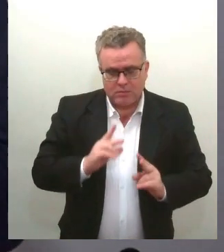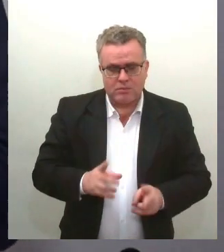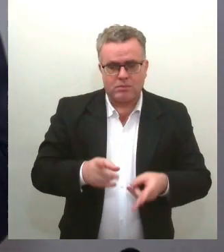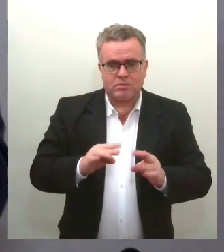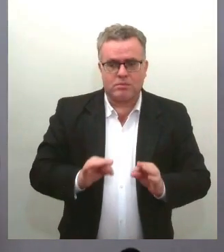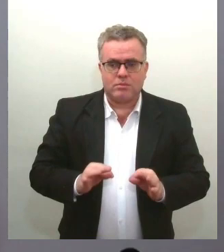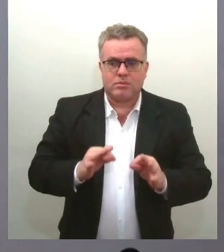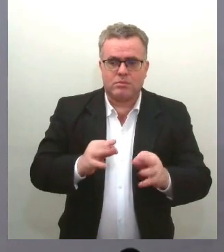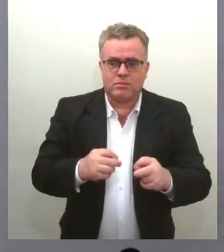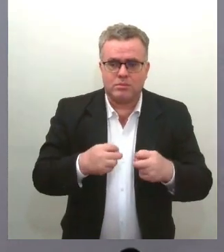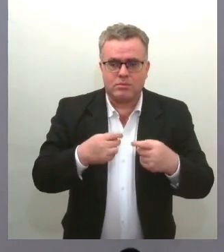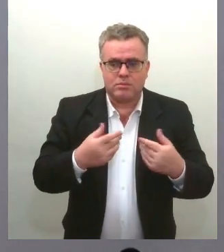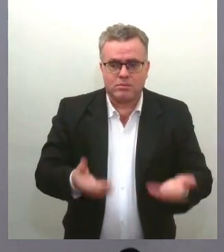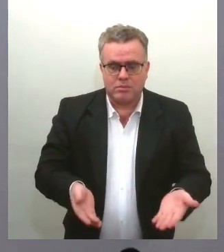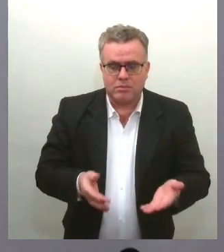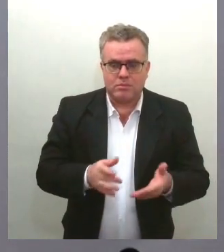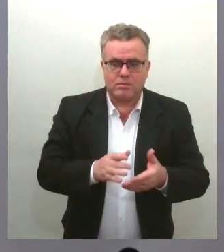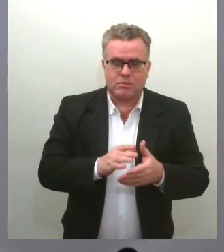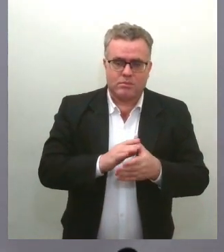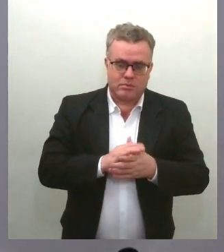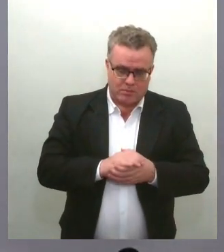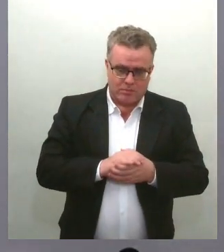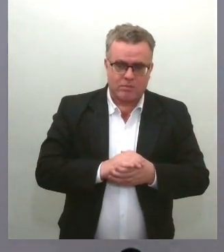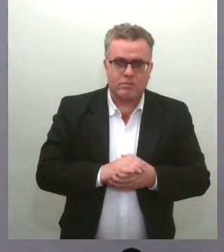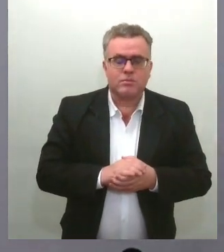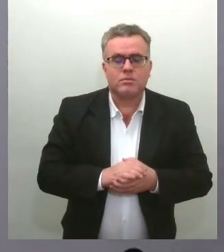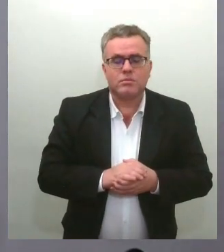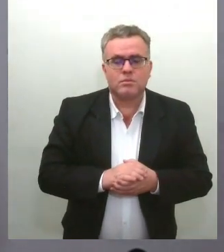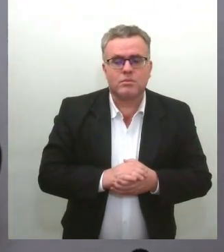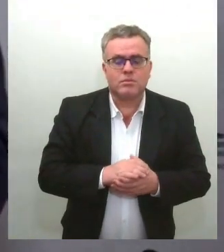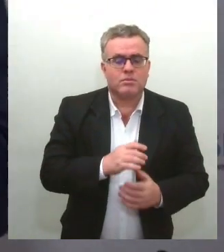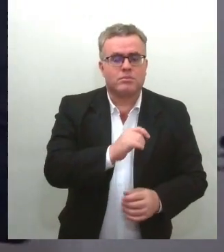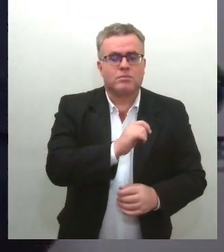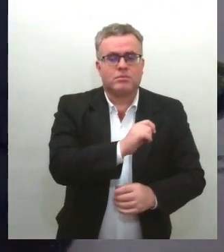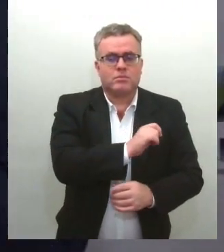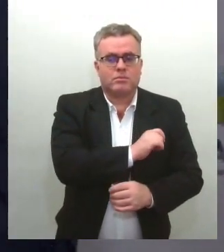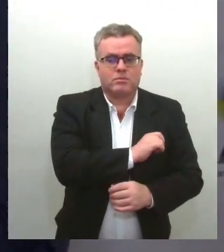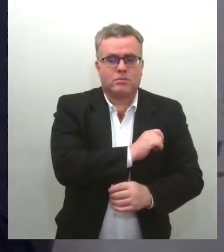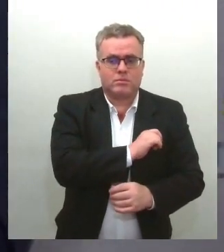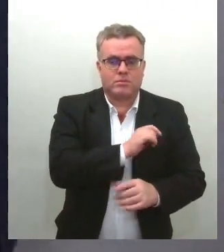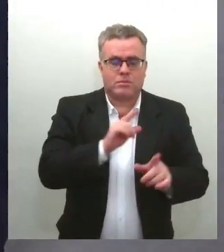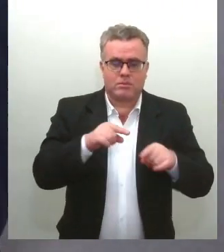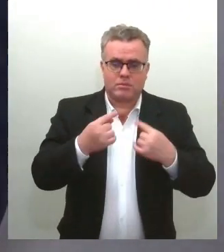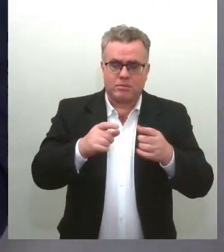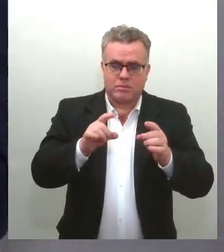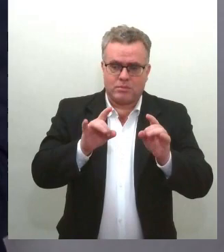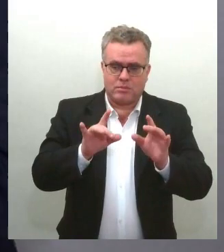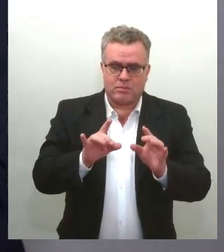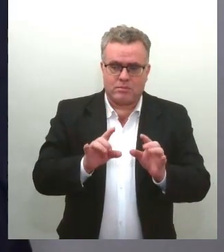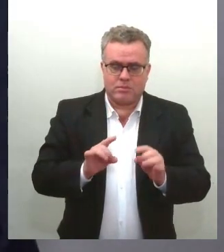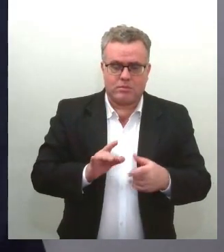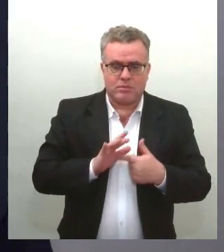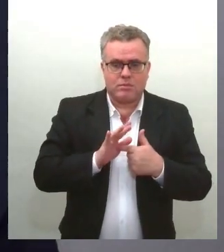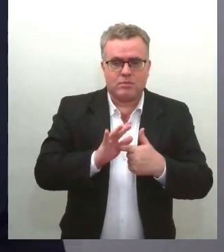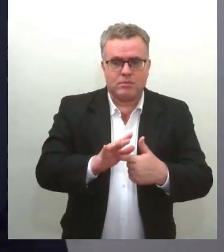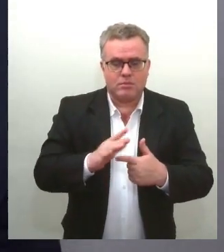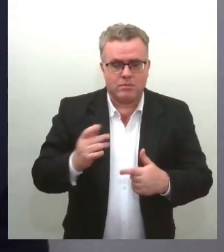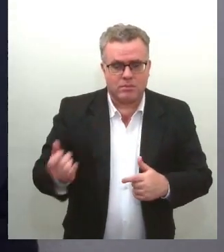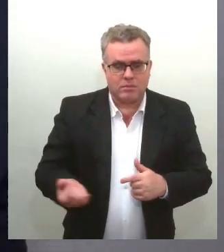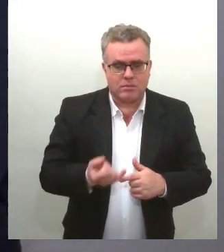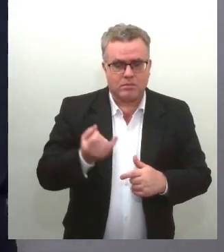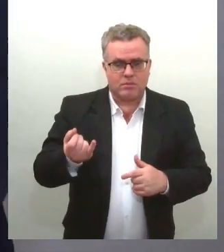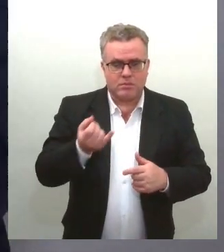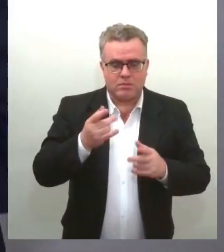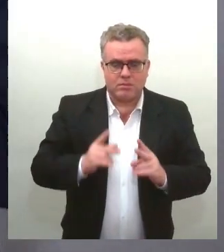uma sessão especial, falando e tratando de um tema extremamente importante, que é o autismo. O senhor, que é um defensor